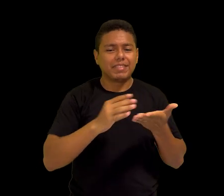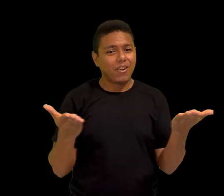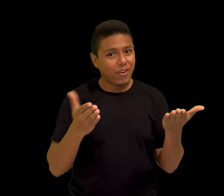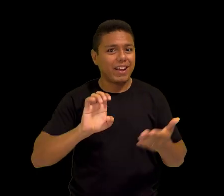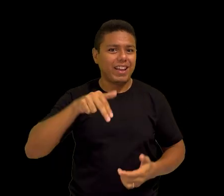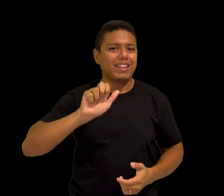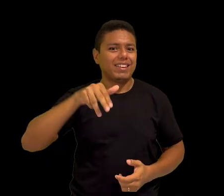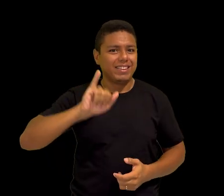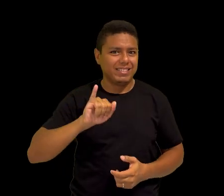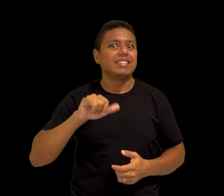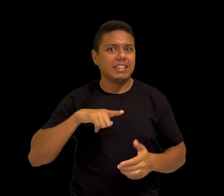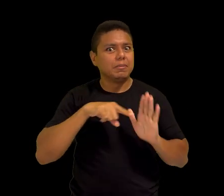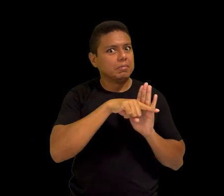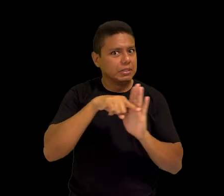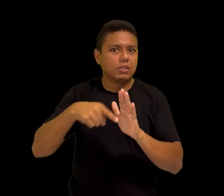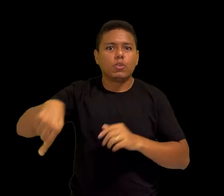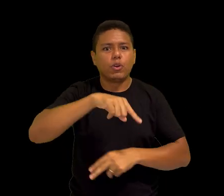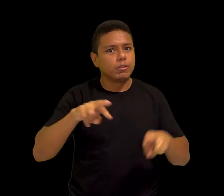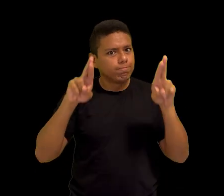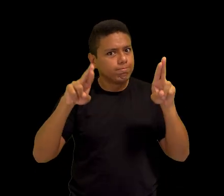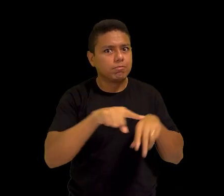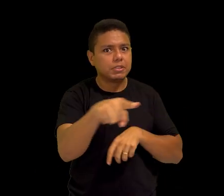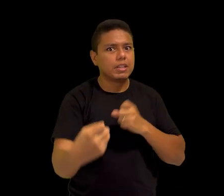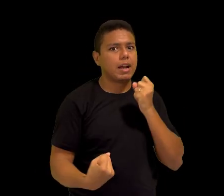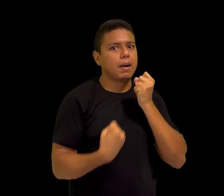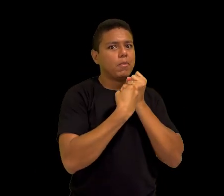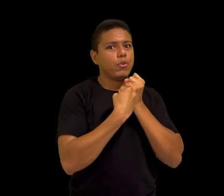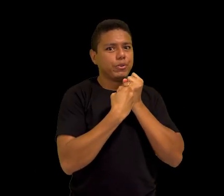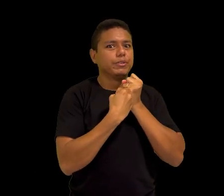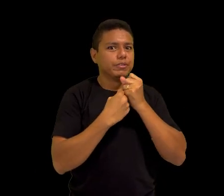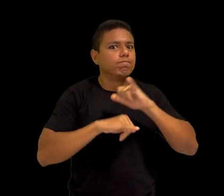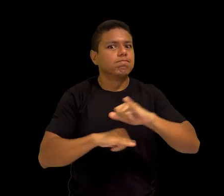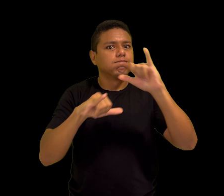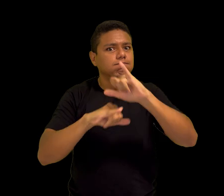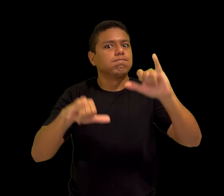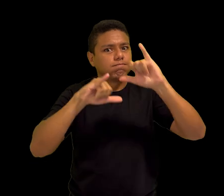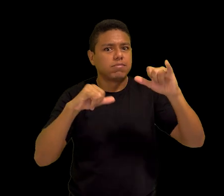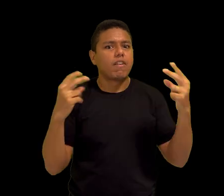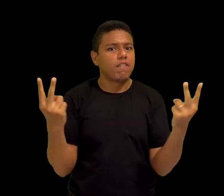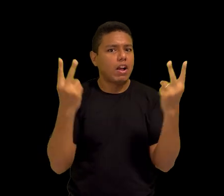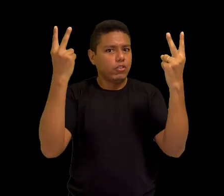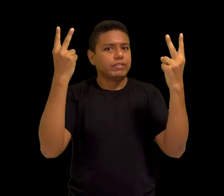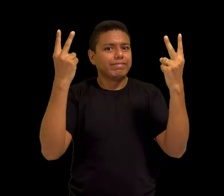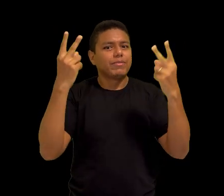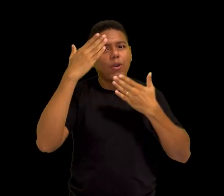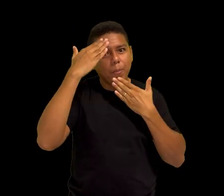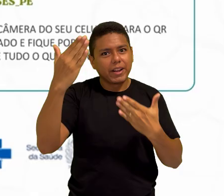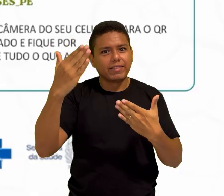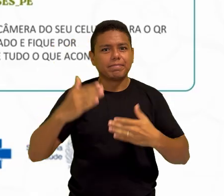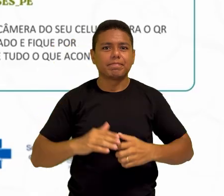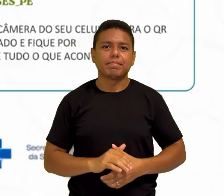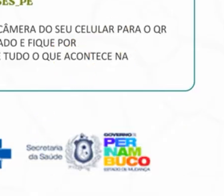gente conta com o apoio de vocês para essa divulgação e essa valorização. Muito obrigada.